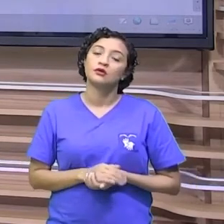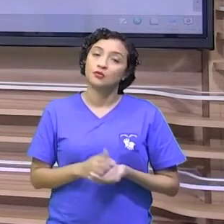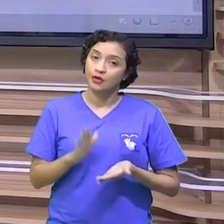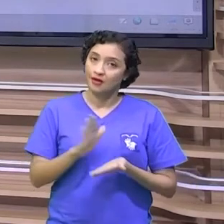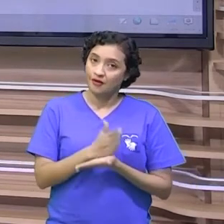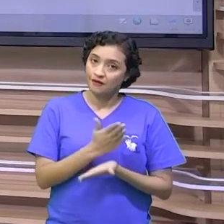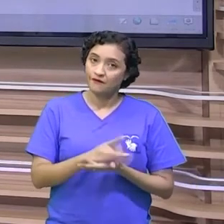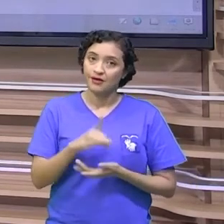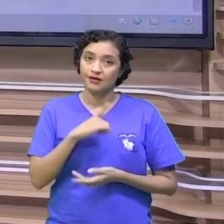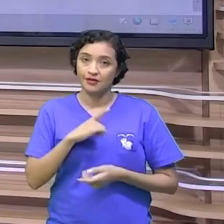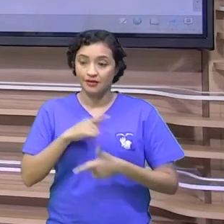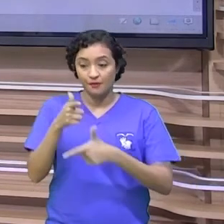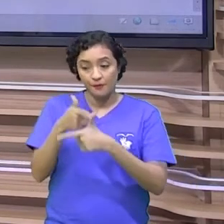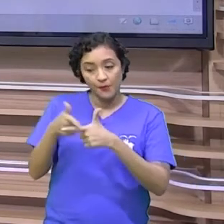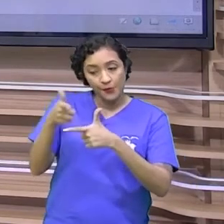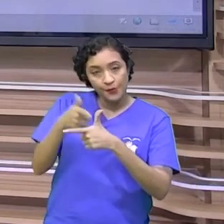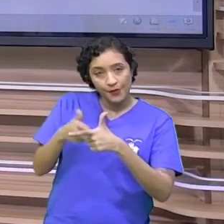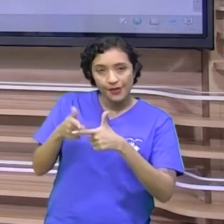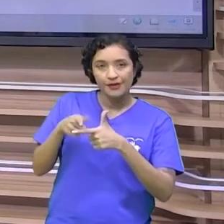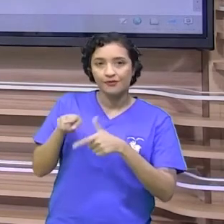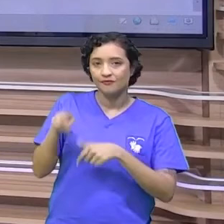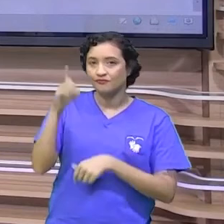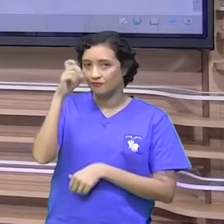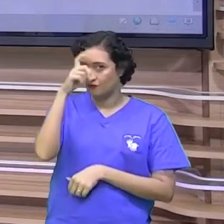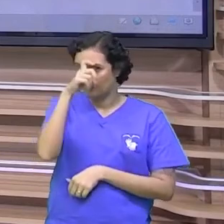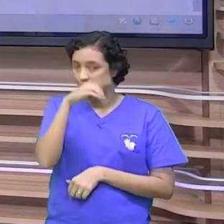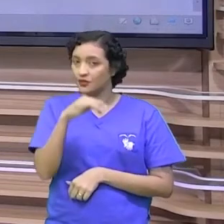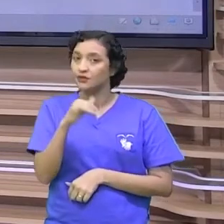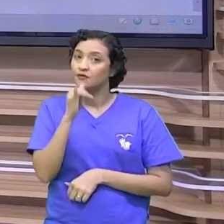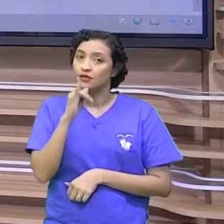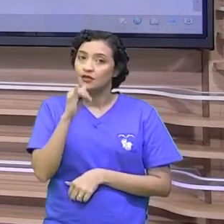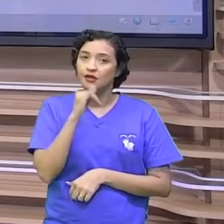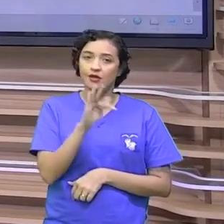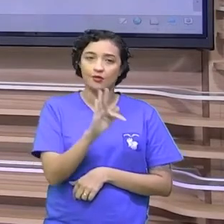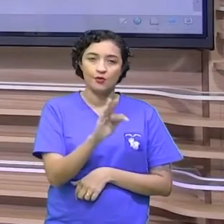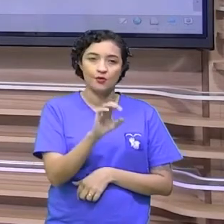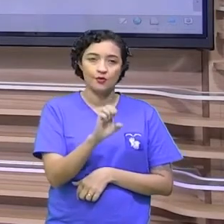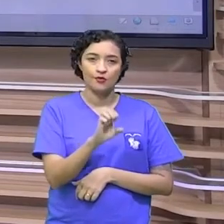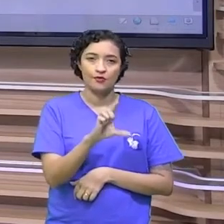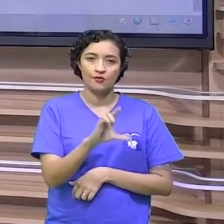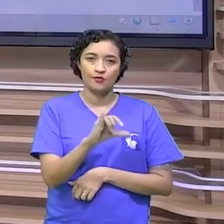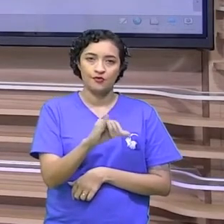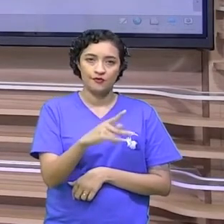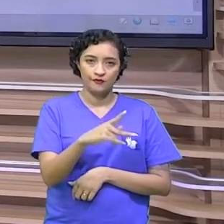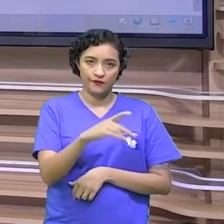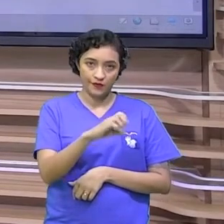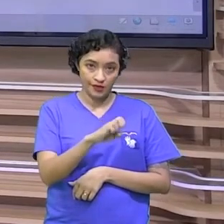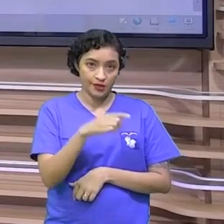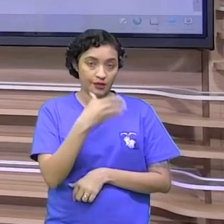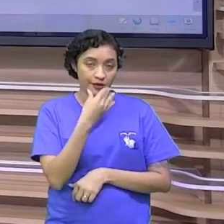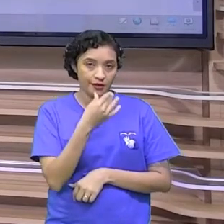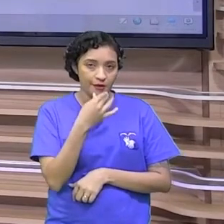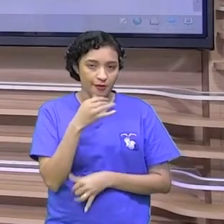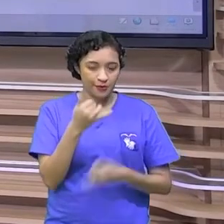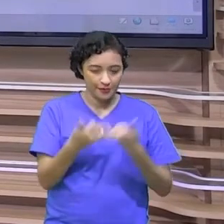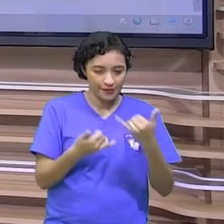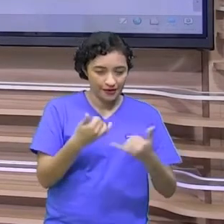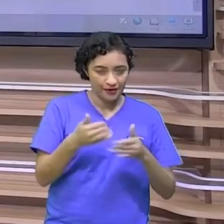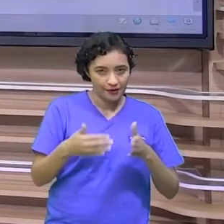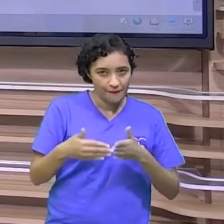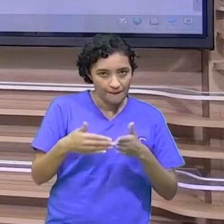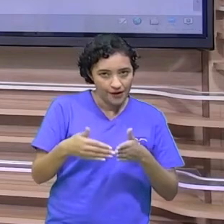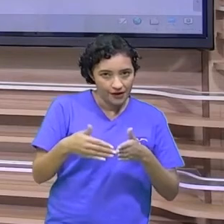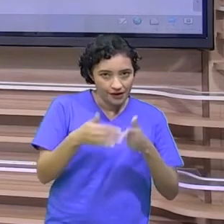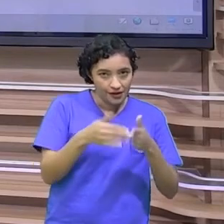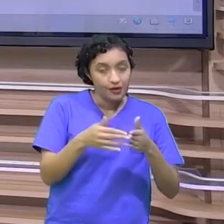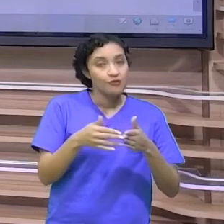uma peça, essa peça tinha as dimensões do comprimento, da largura e da diagonal, e depois é que ele foi fazendo o quê?